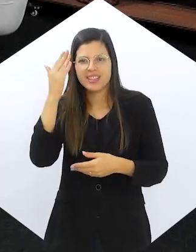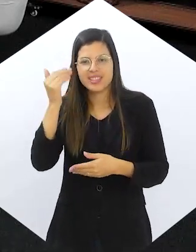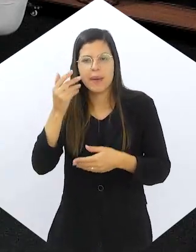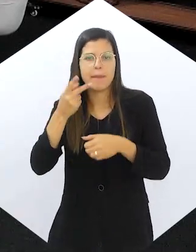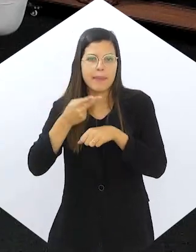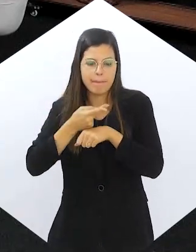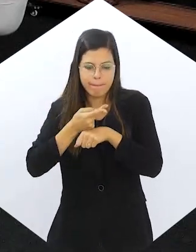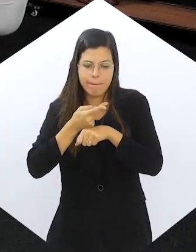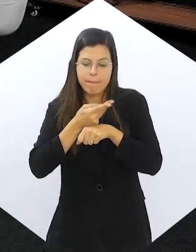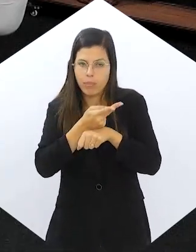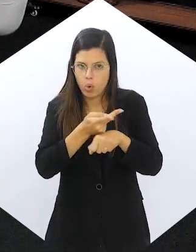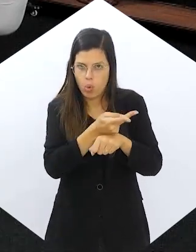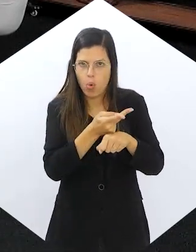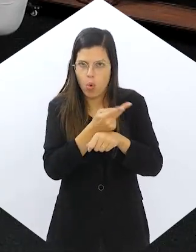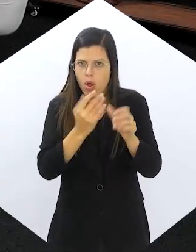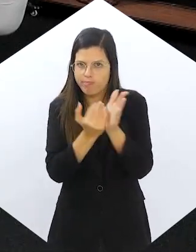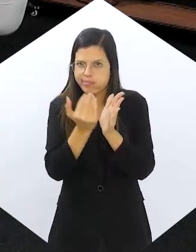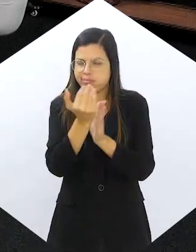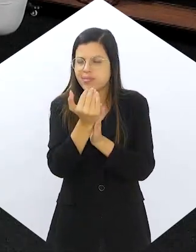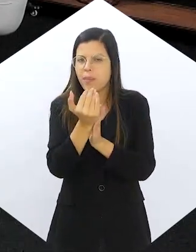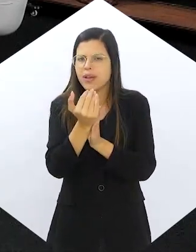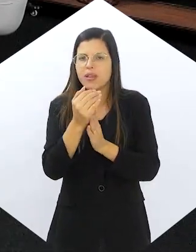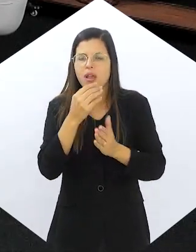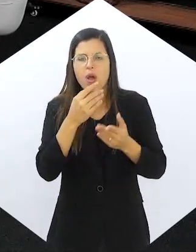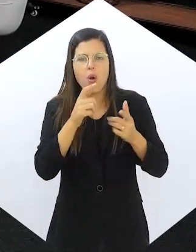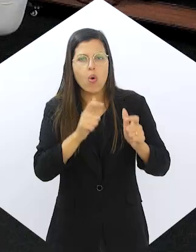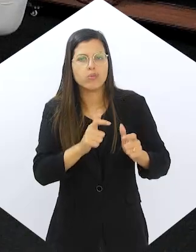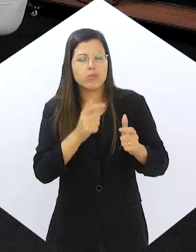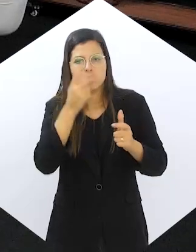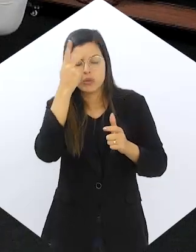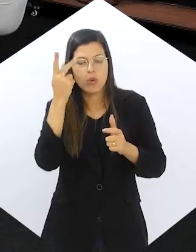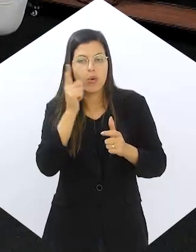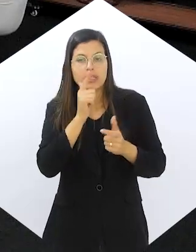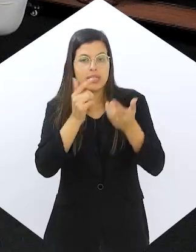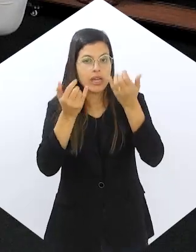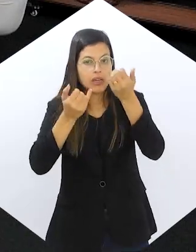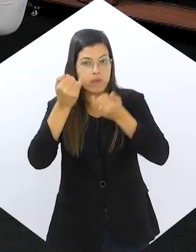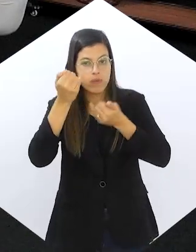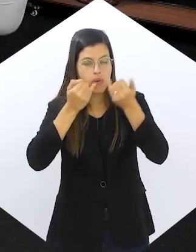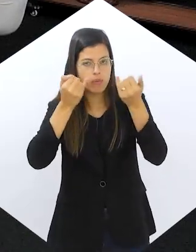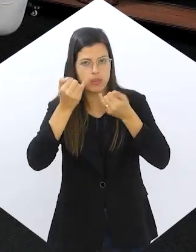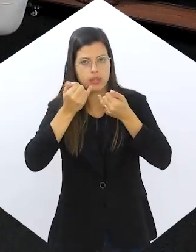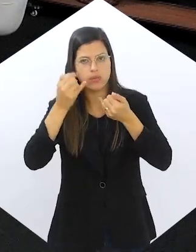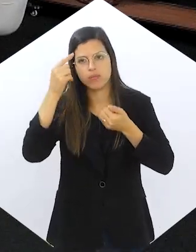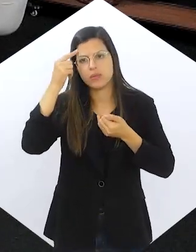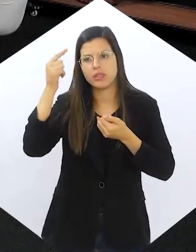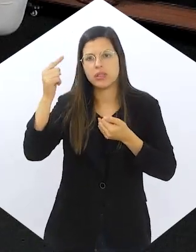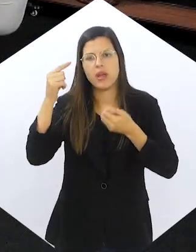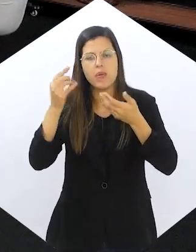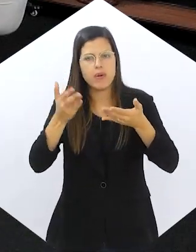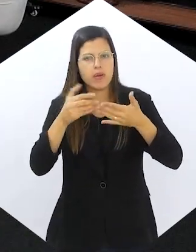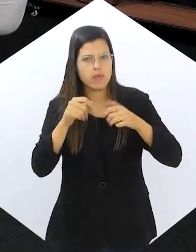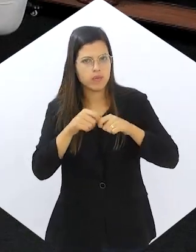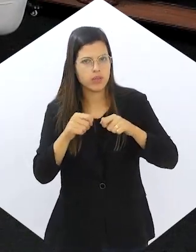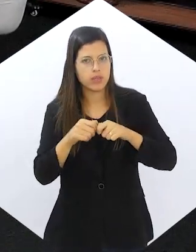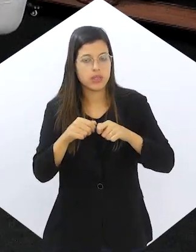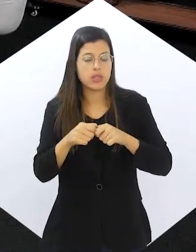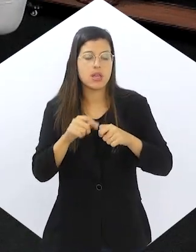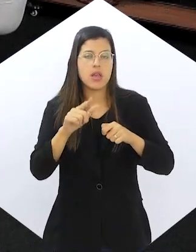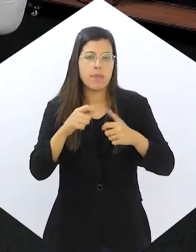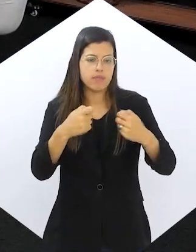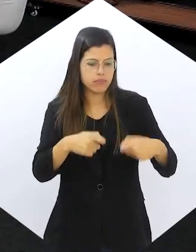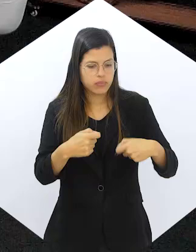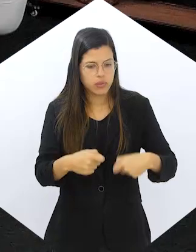ser maior, né? Onde que a pessoa encontra informações para ter ideia se o que eu quero fazer realmente